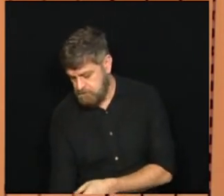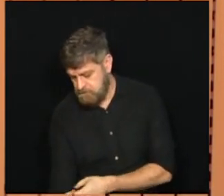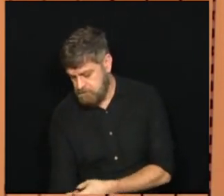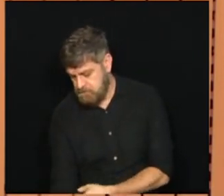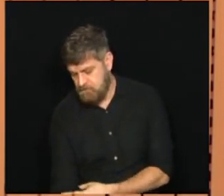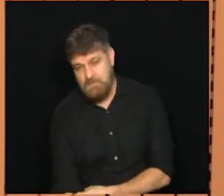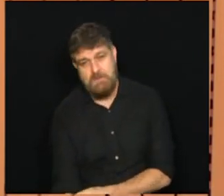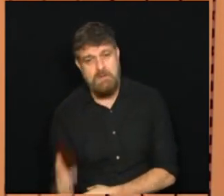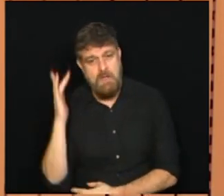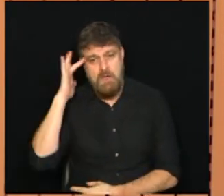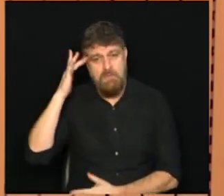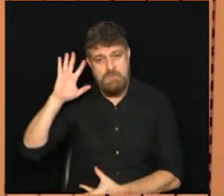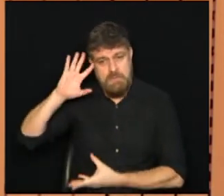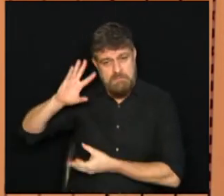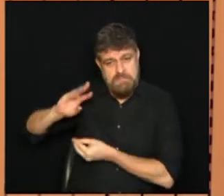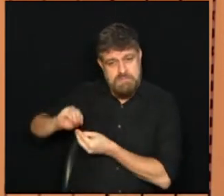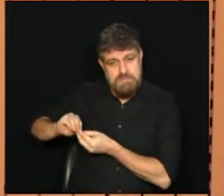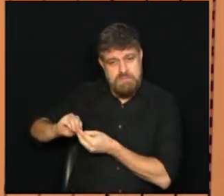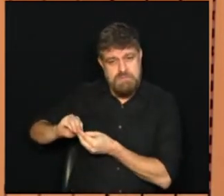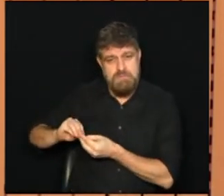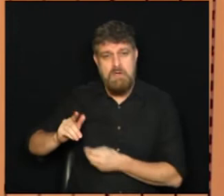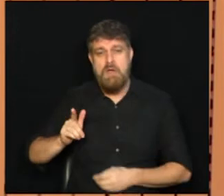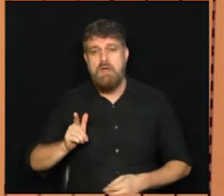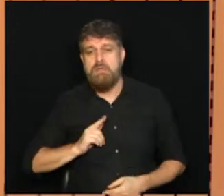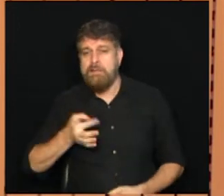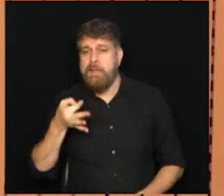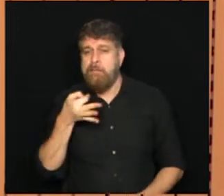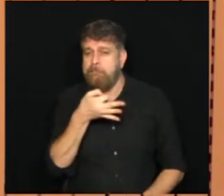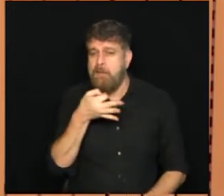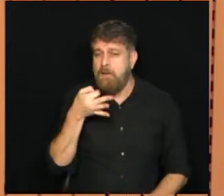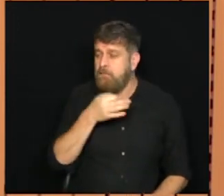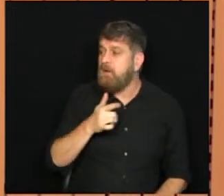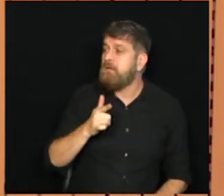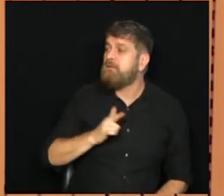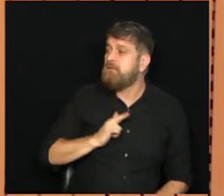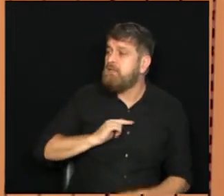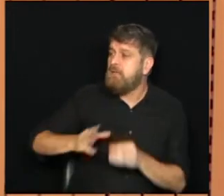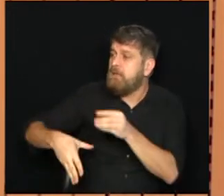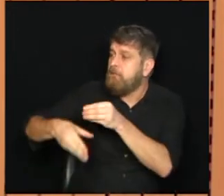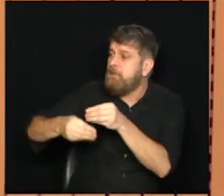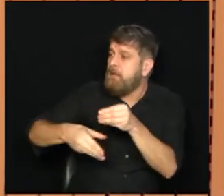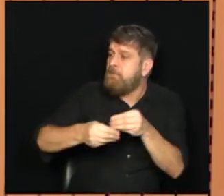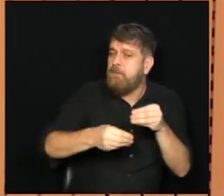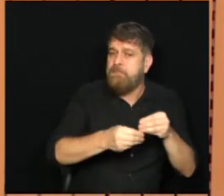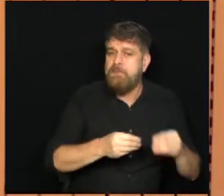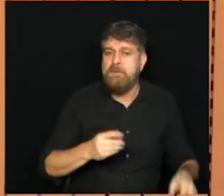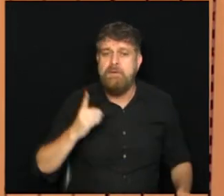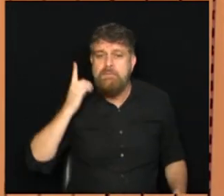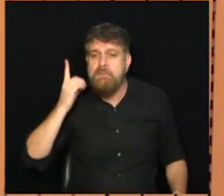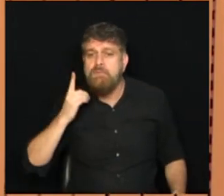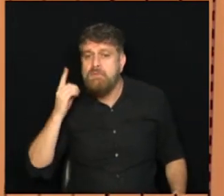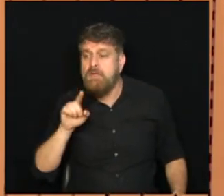Acho que é isso, né? Alguém tem mais alguma consideração a fazer, deputado?